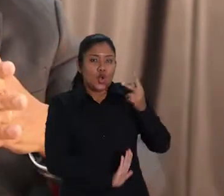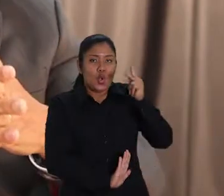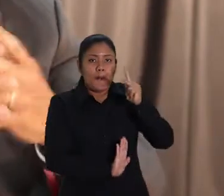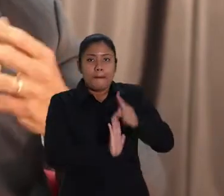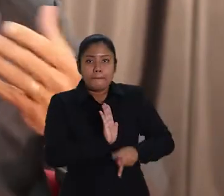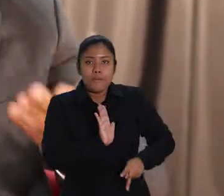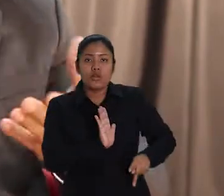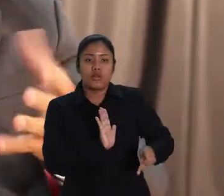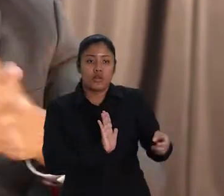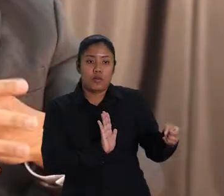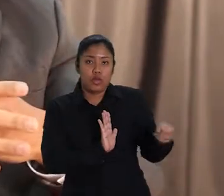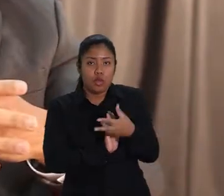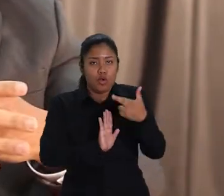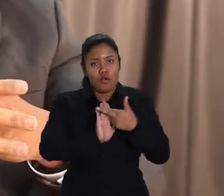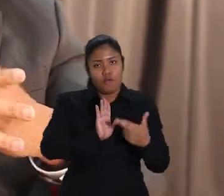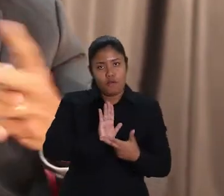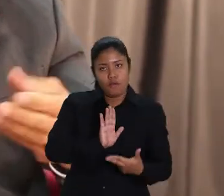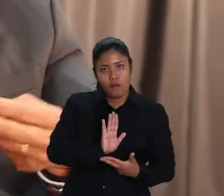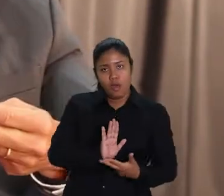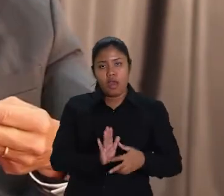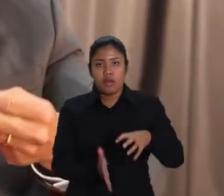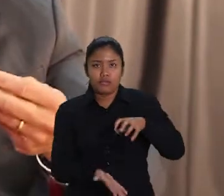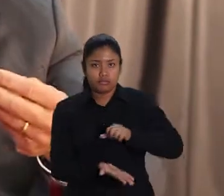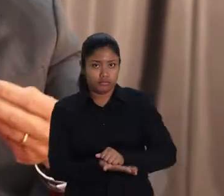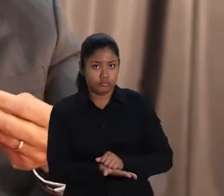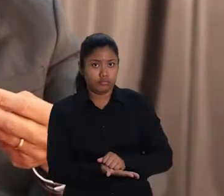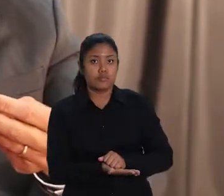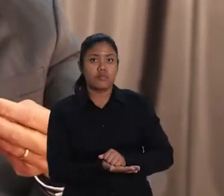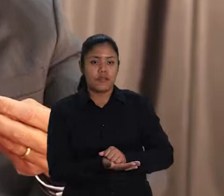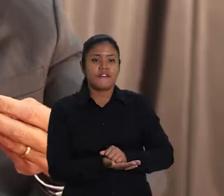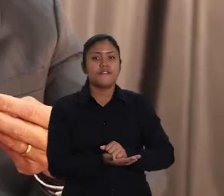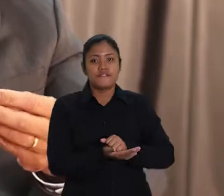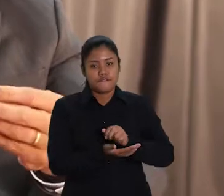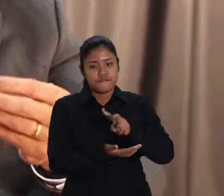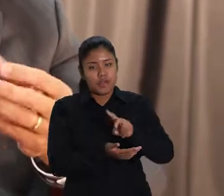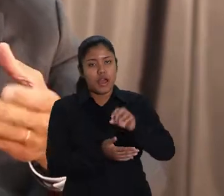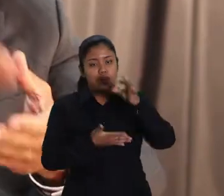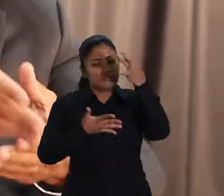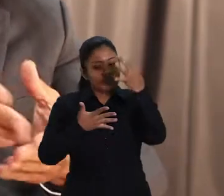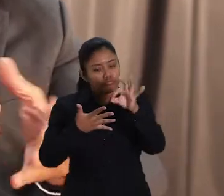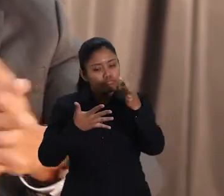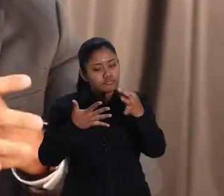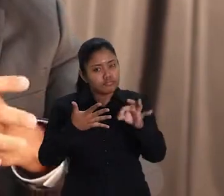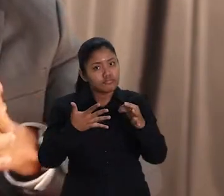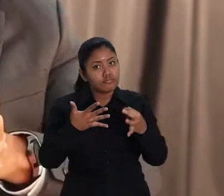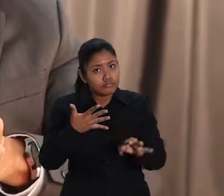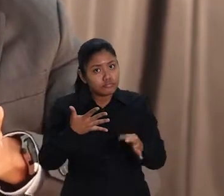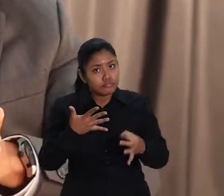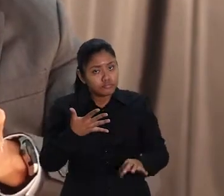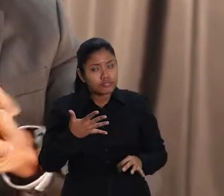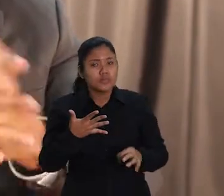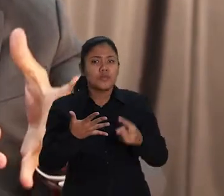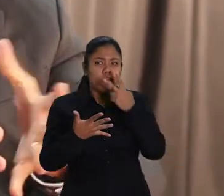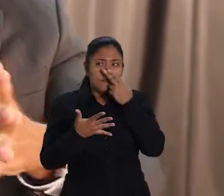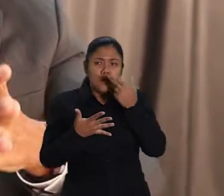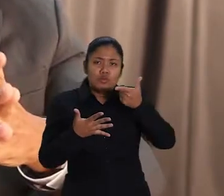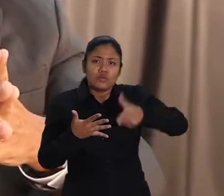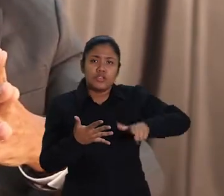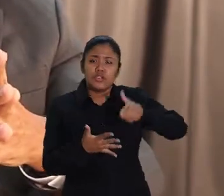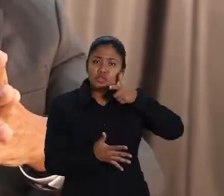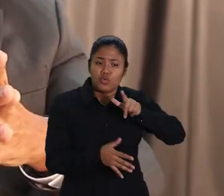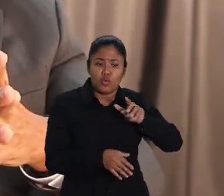casa criou um programa de evolução fundiária esse programa provavelmente vai ser revisto de forma a se moldar a essa nova realidade jurídica